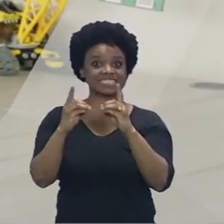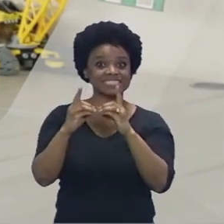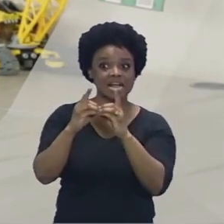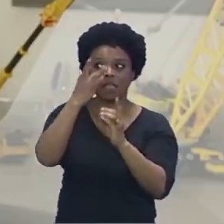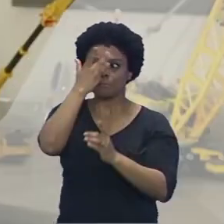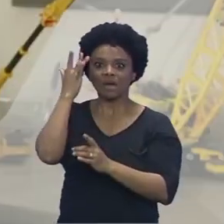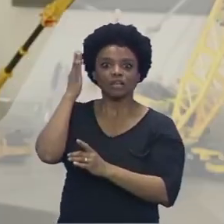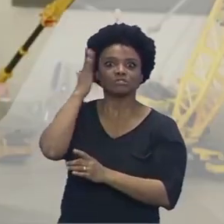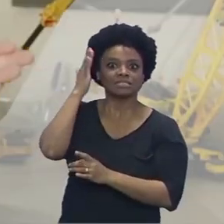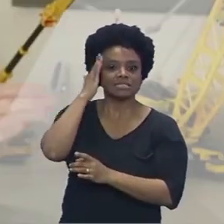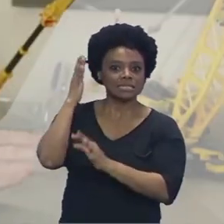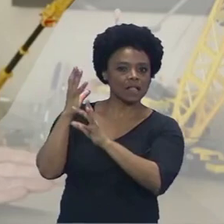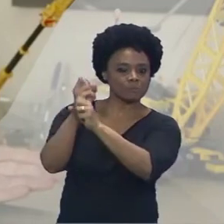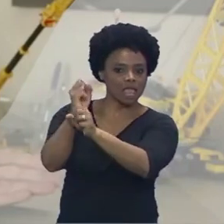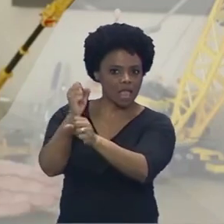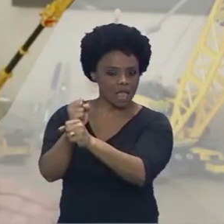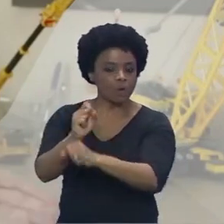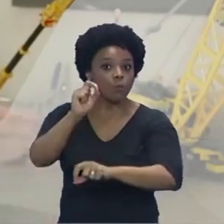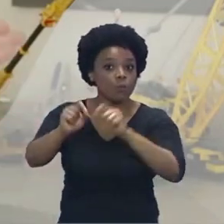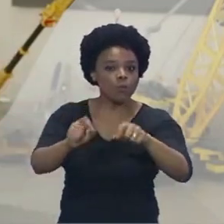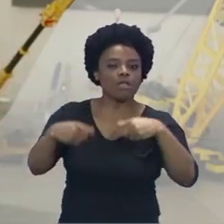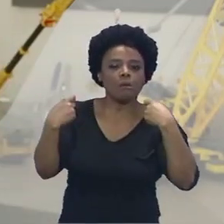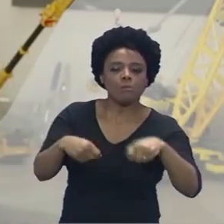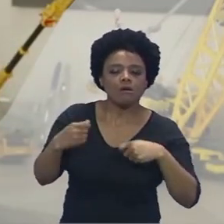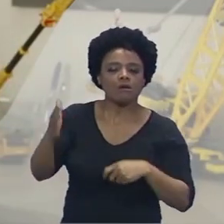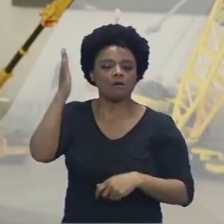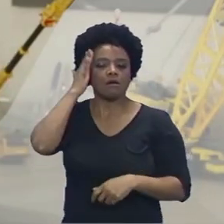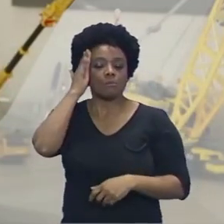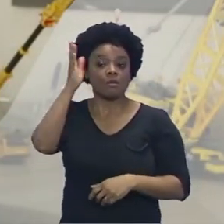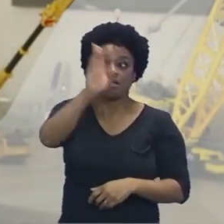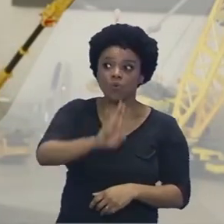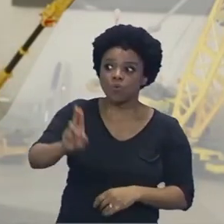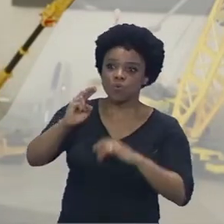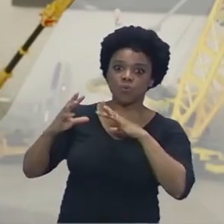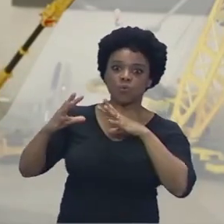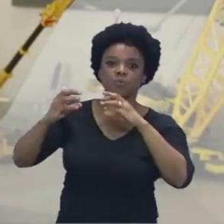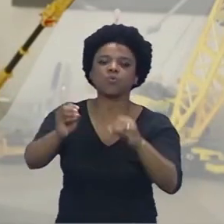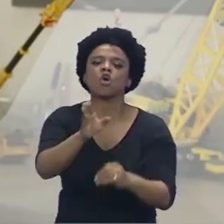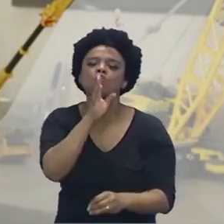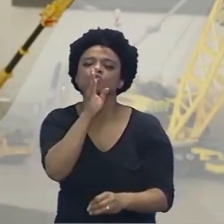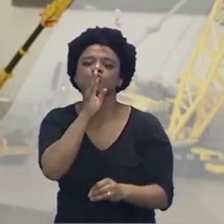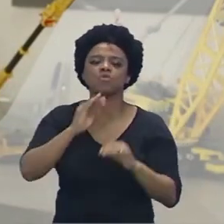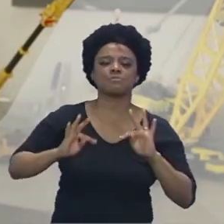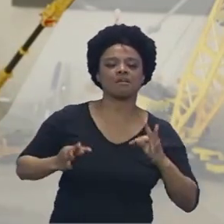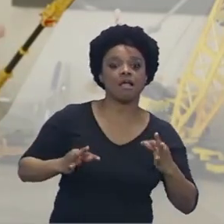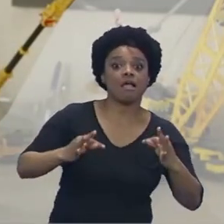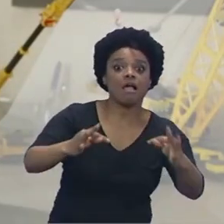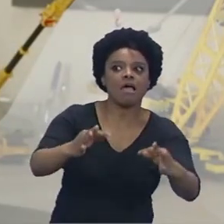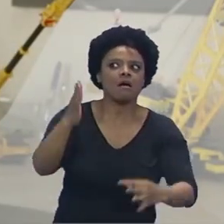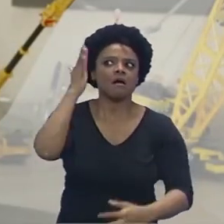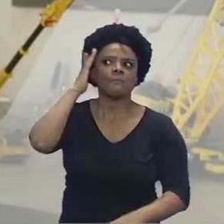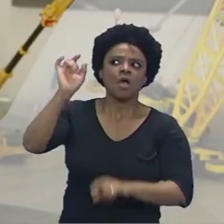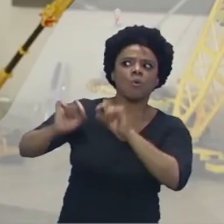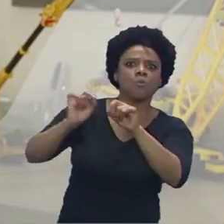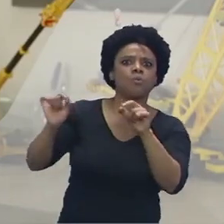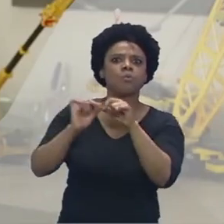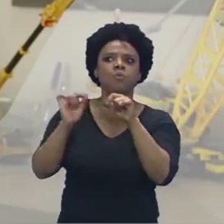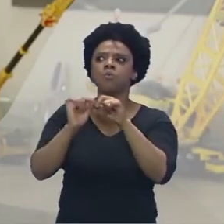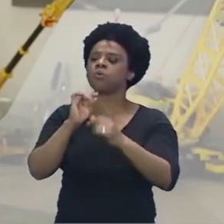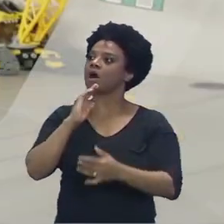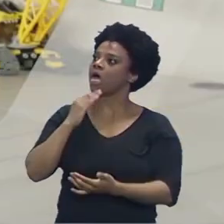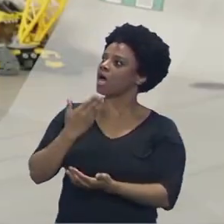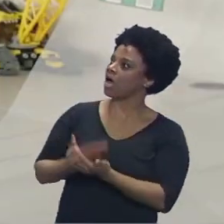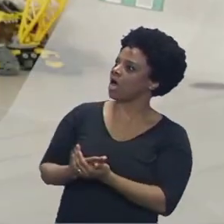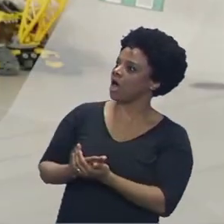visão clara do uso da ferramenta e do conhecimento técnico que ele tem que ter, ele acaba se encantando com isso